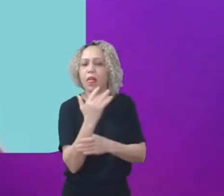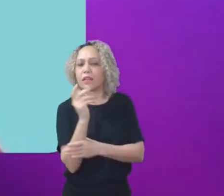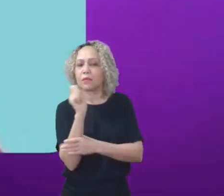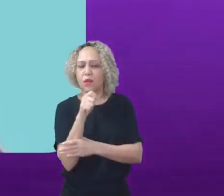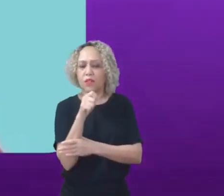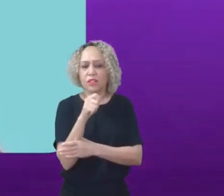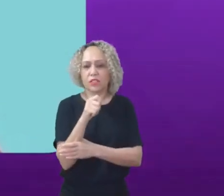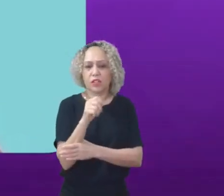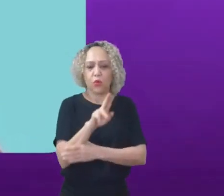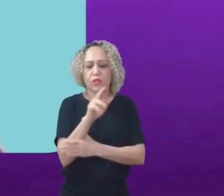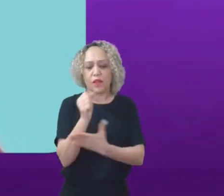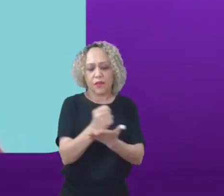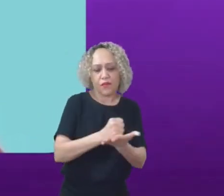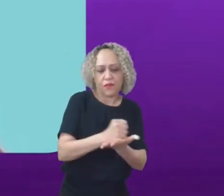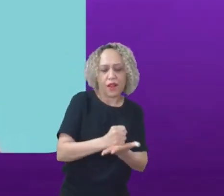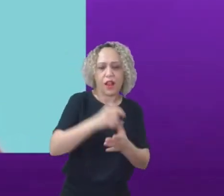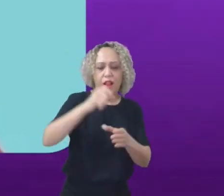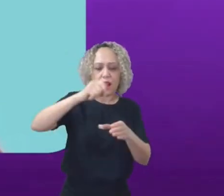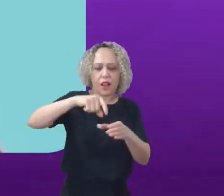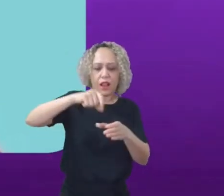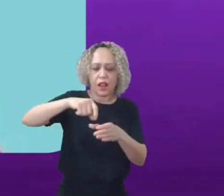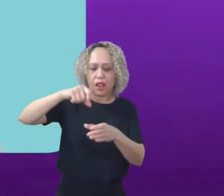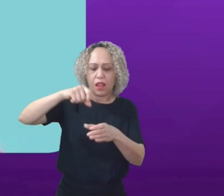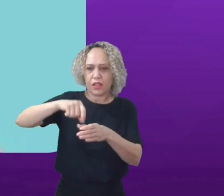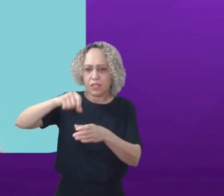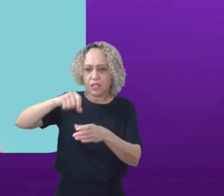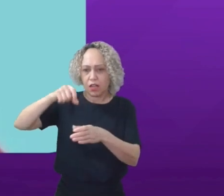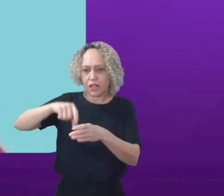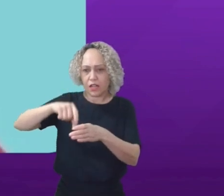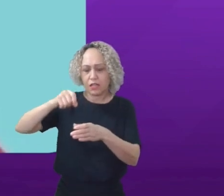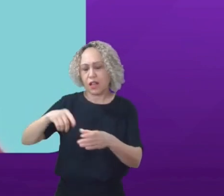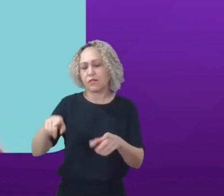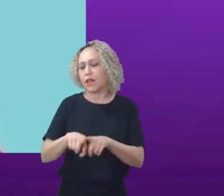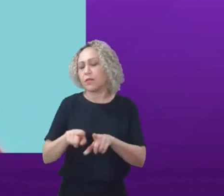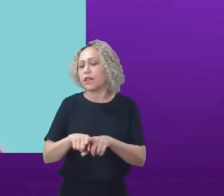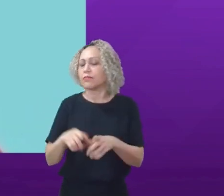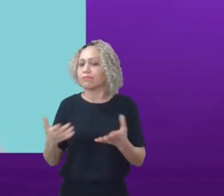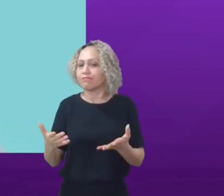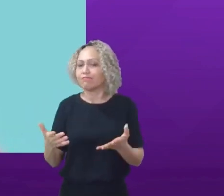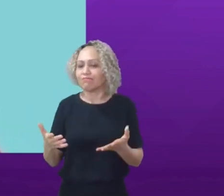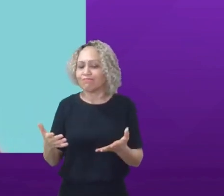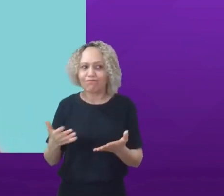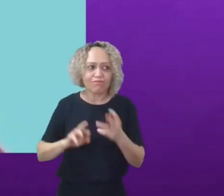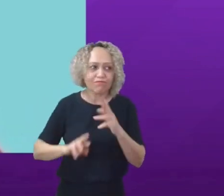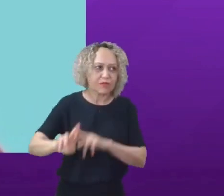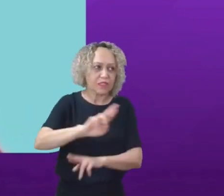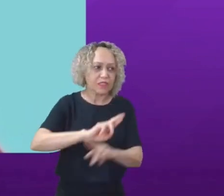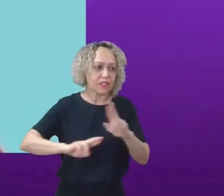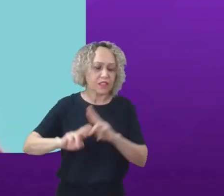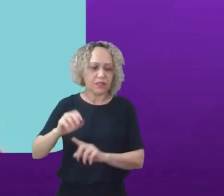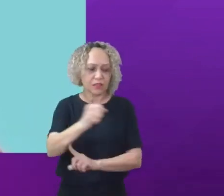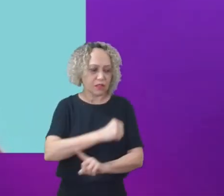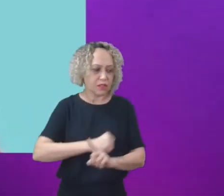de alimento saudável que vai promover saúde a partir da alimentação, mas também das relações sociais, mas